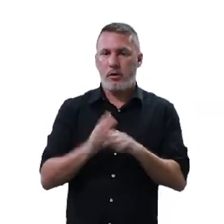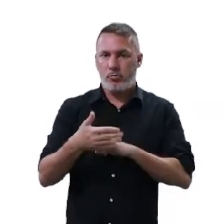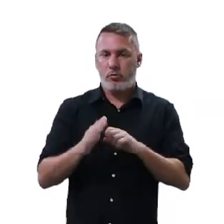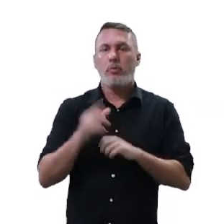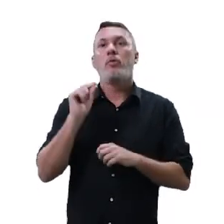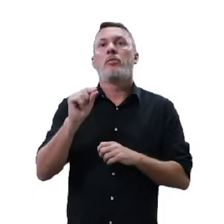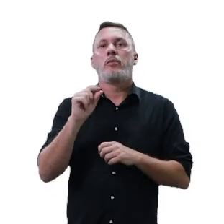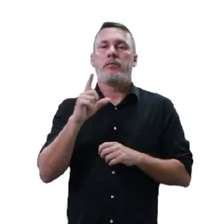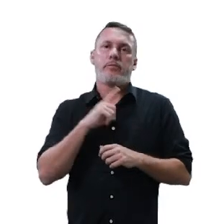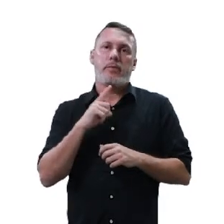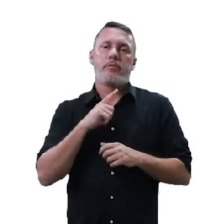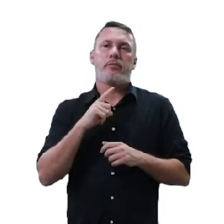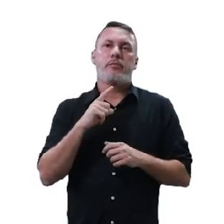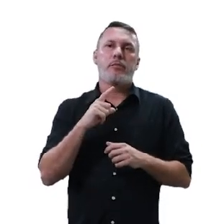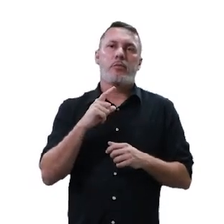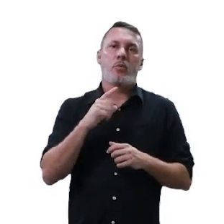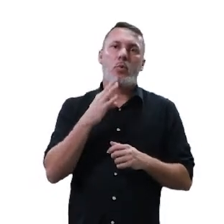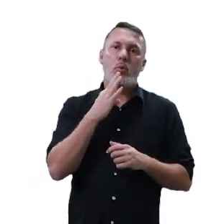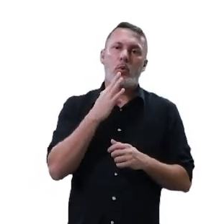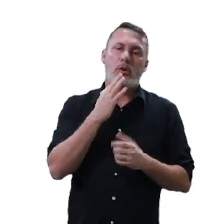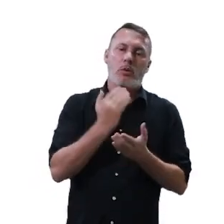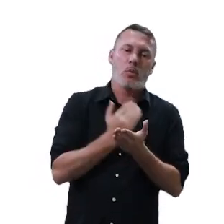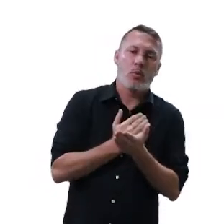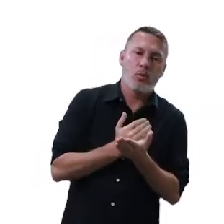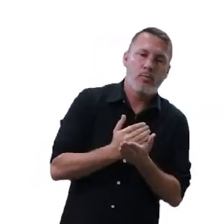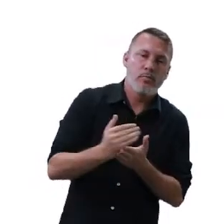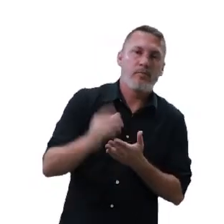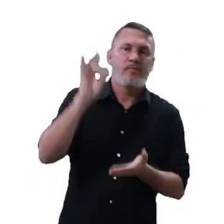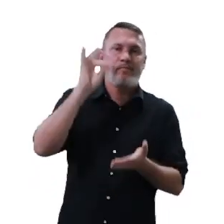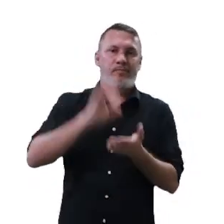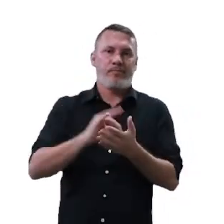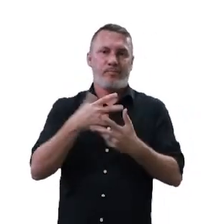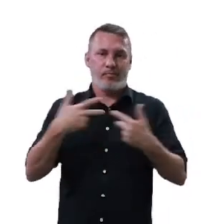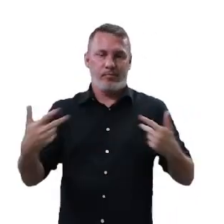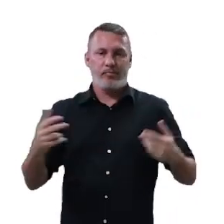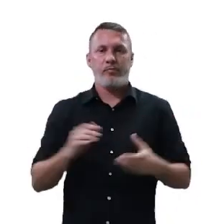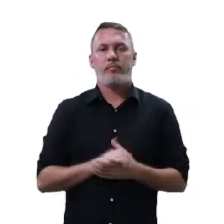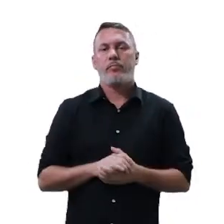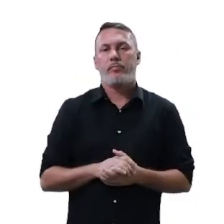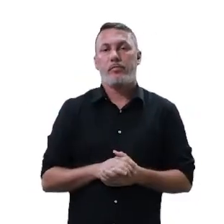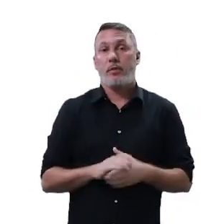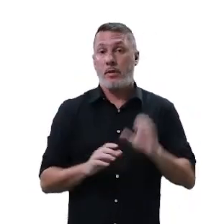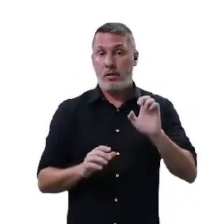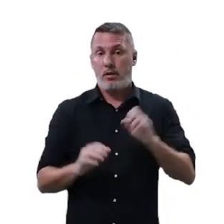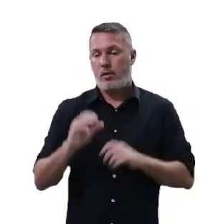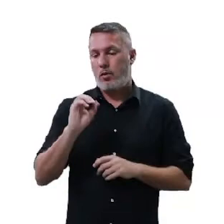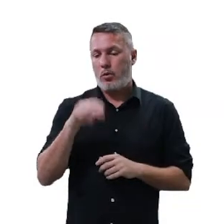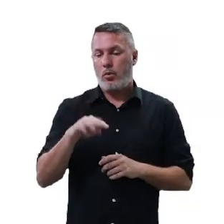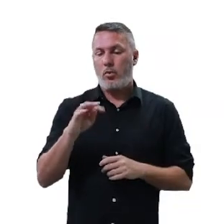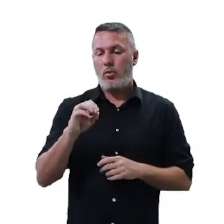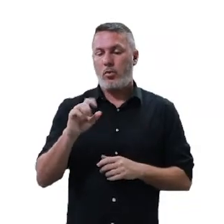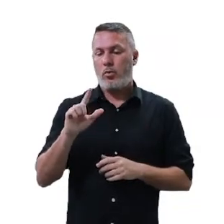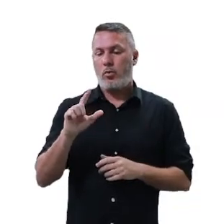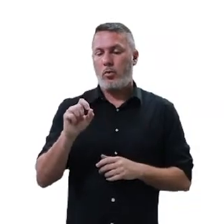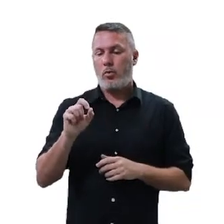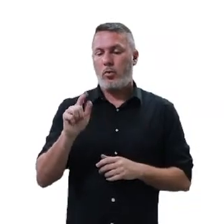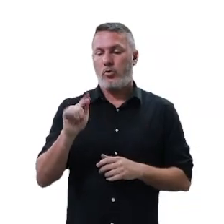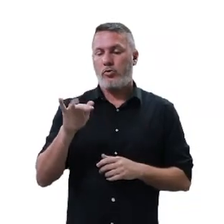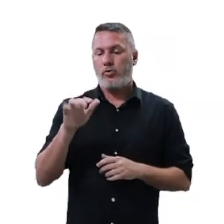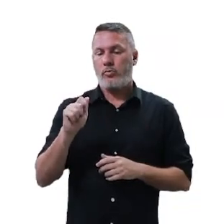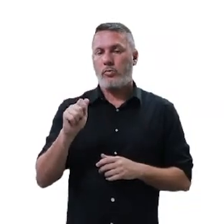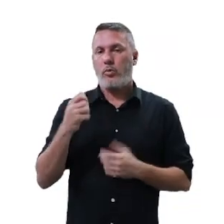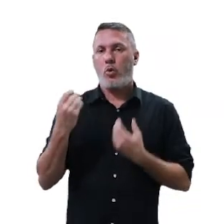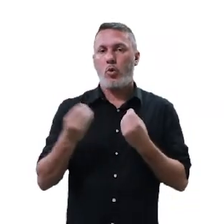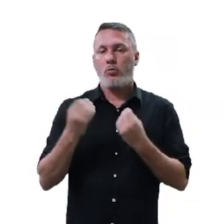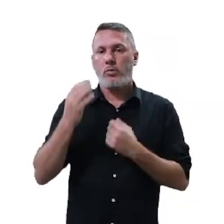epistemologia, procurando estabelecer as origens e limites do conhecimento verdadeiro. E a alternativa E, ontologia,